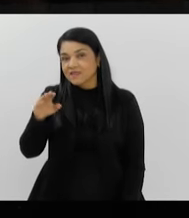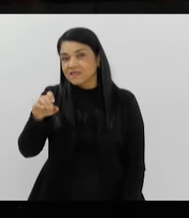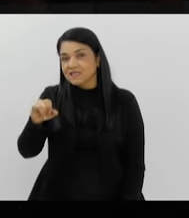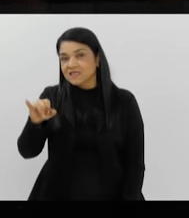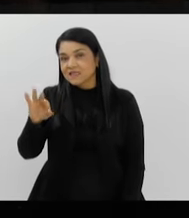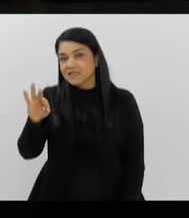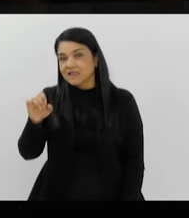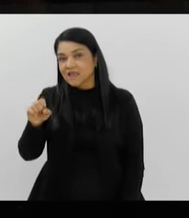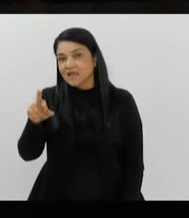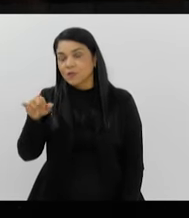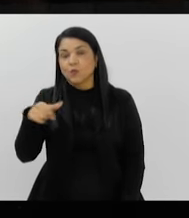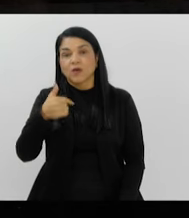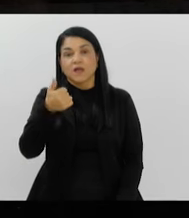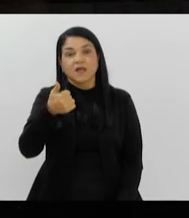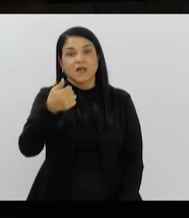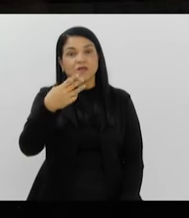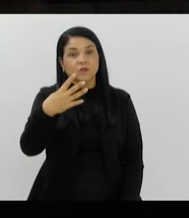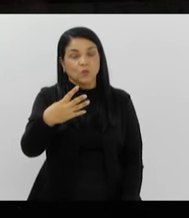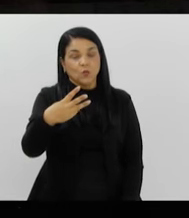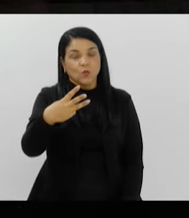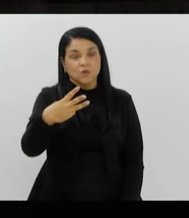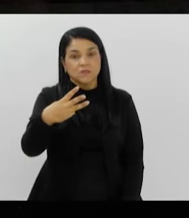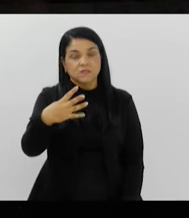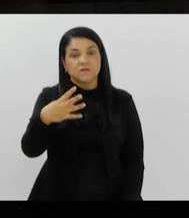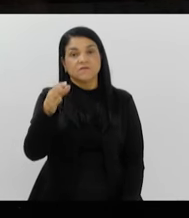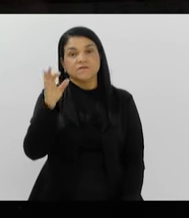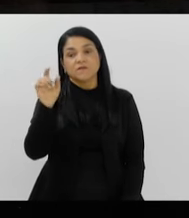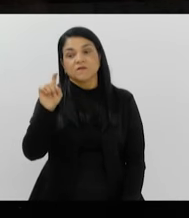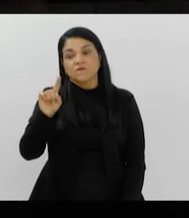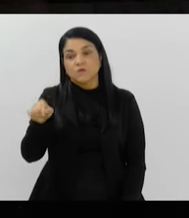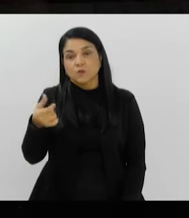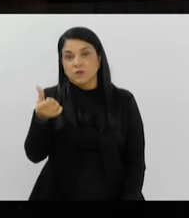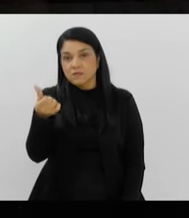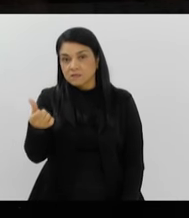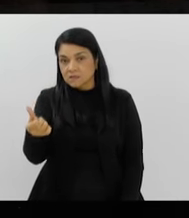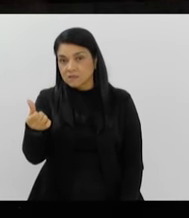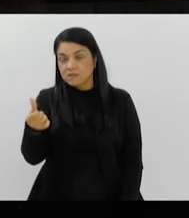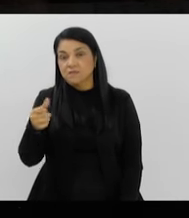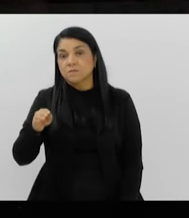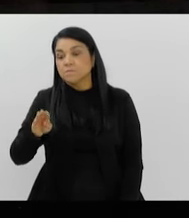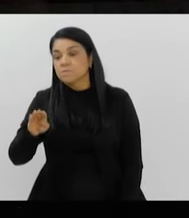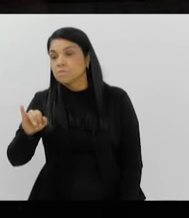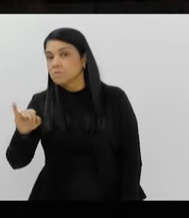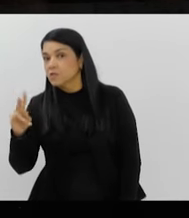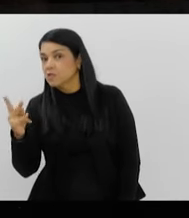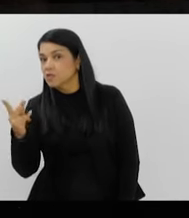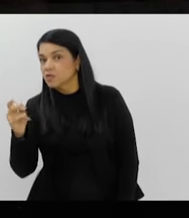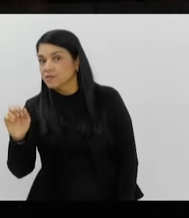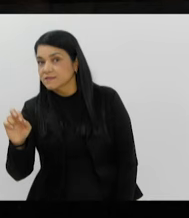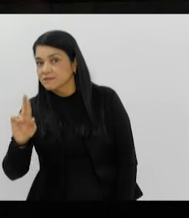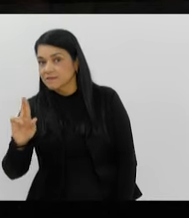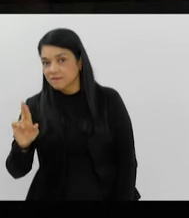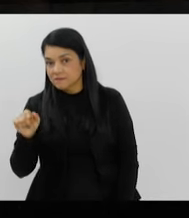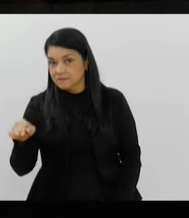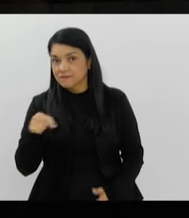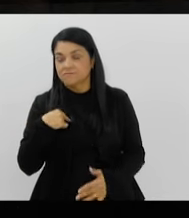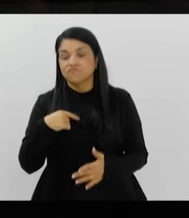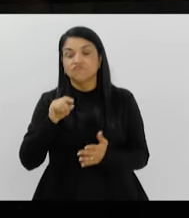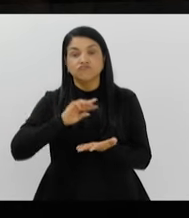bilhões de reais. Isto quer dizer que as